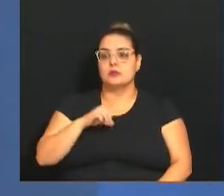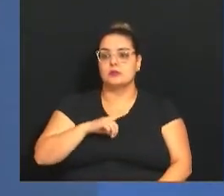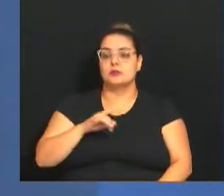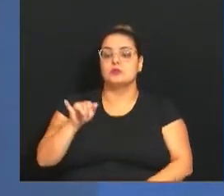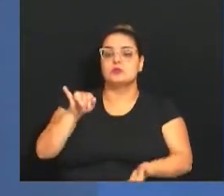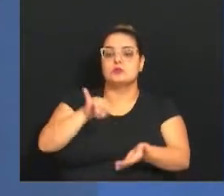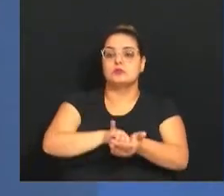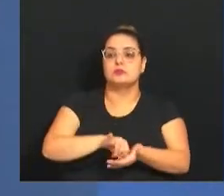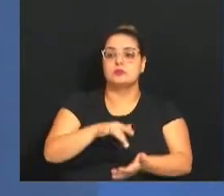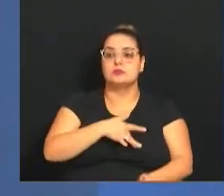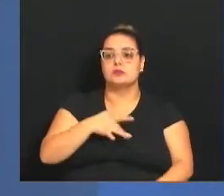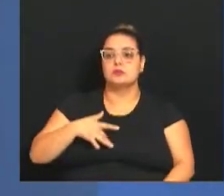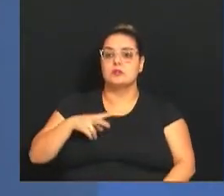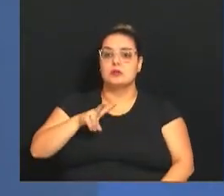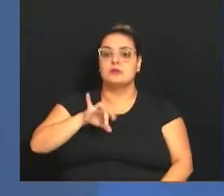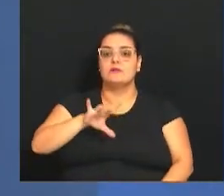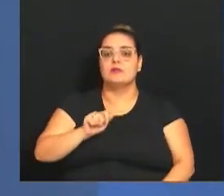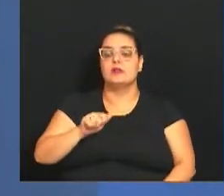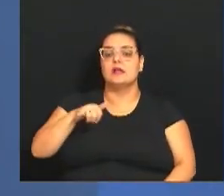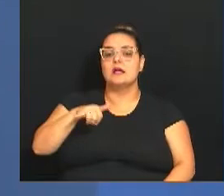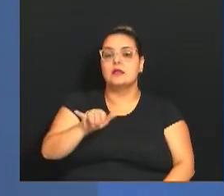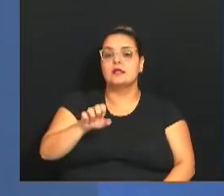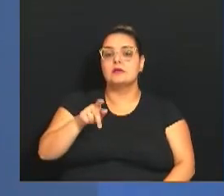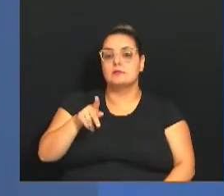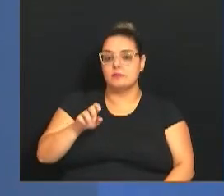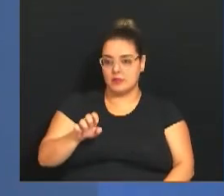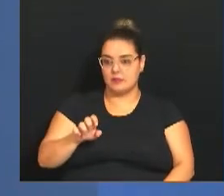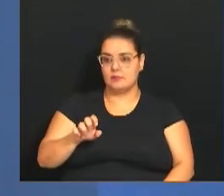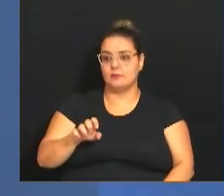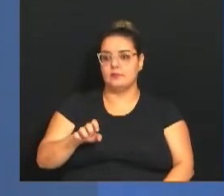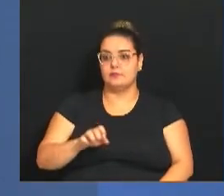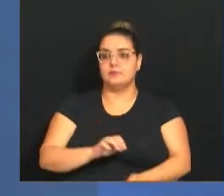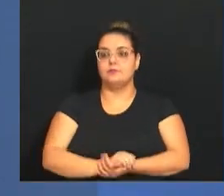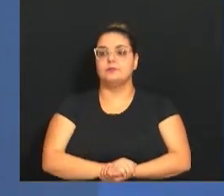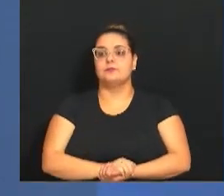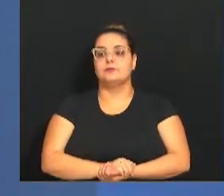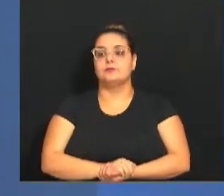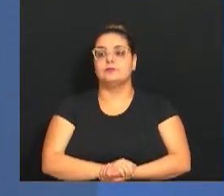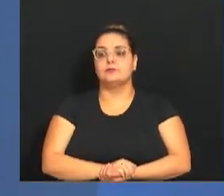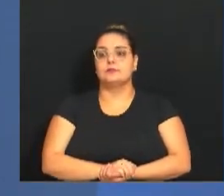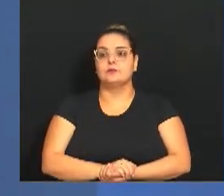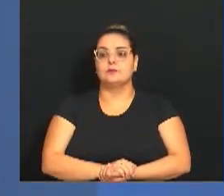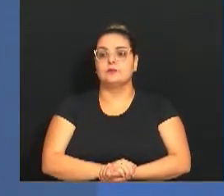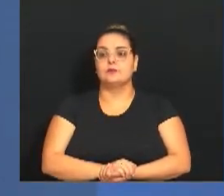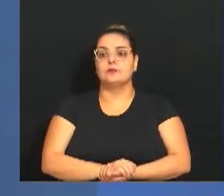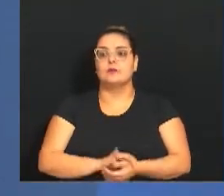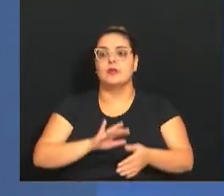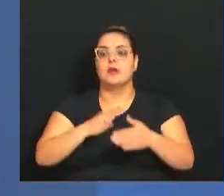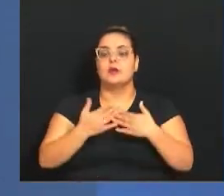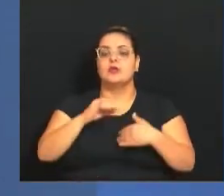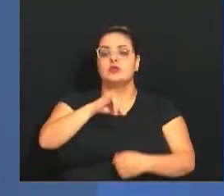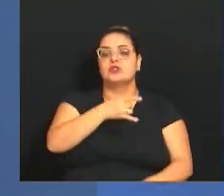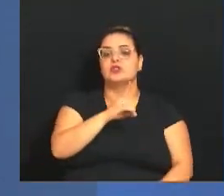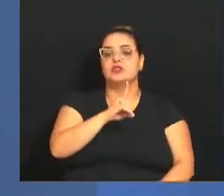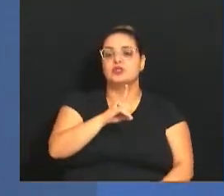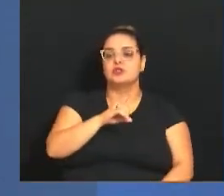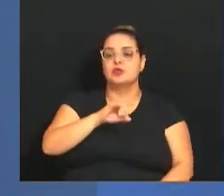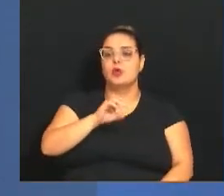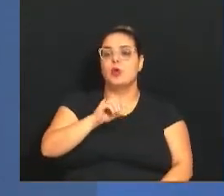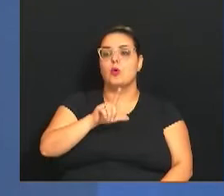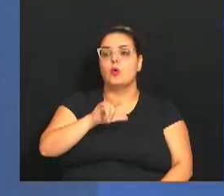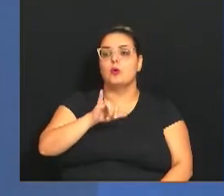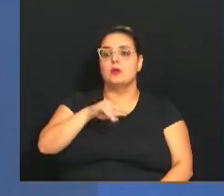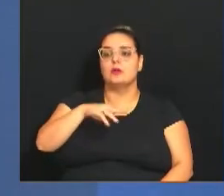Saúde da Vila IP, ele que fica também ali no Jardim dos Oliveiras. Na região leste, nós